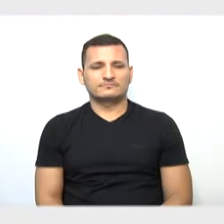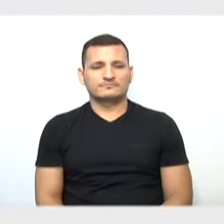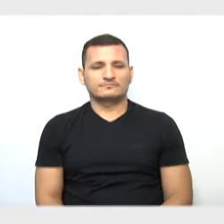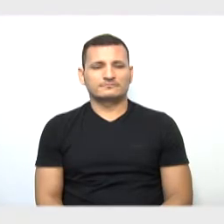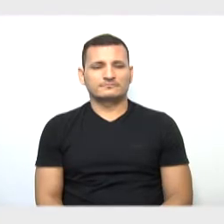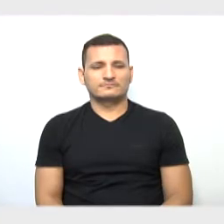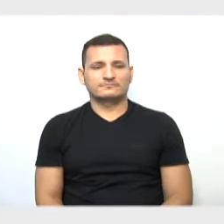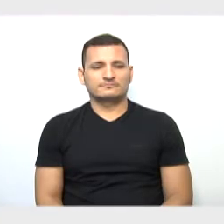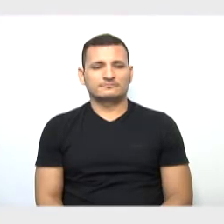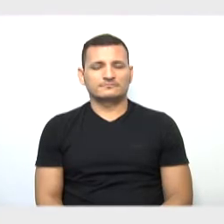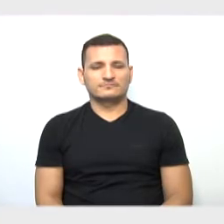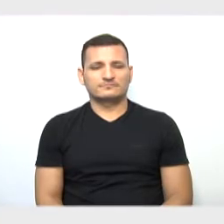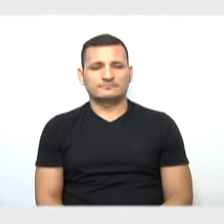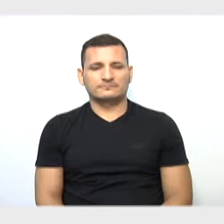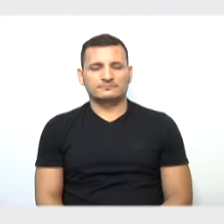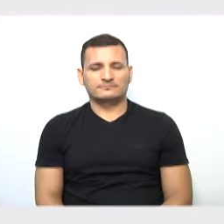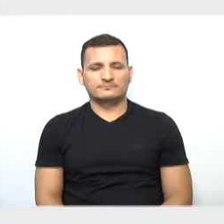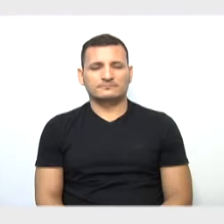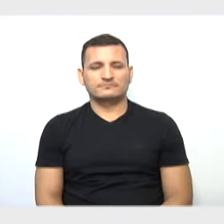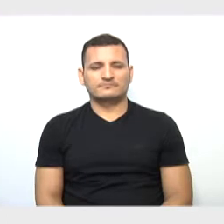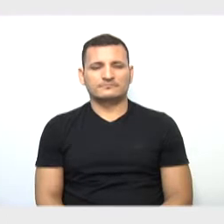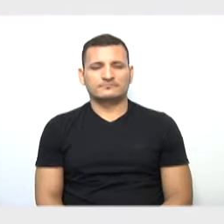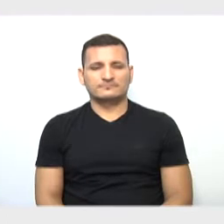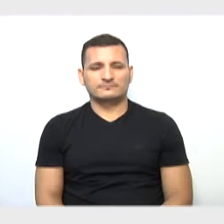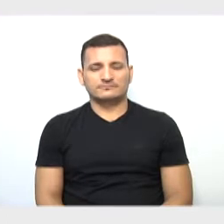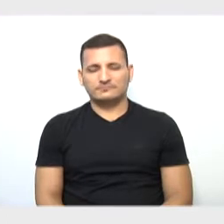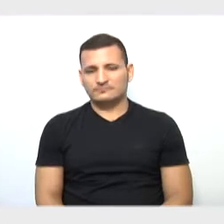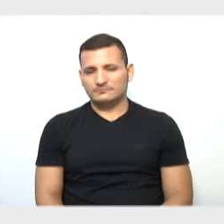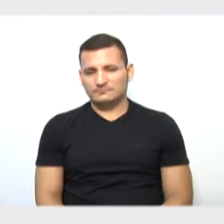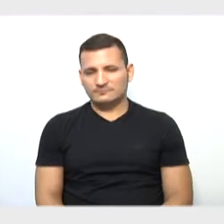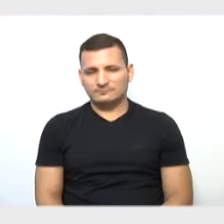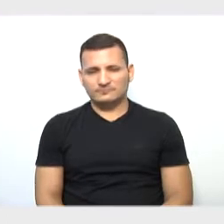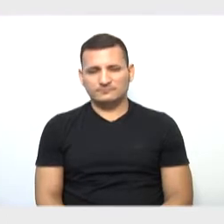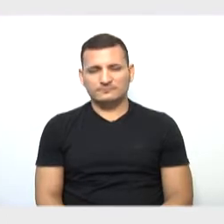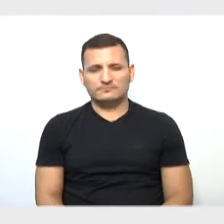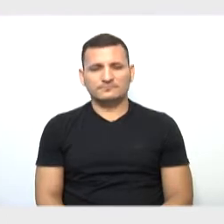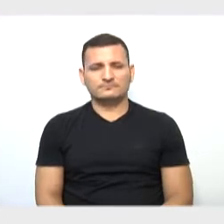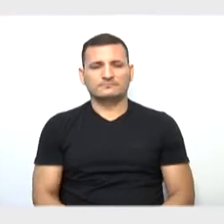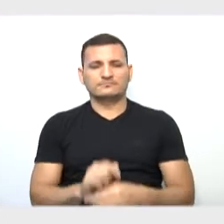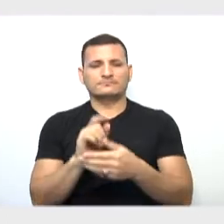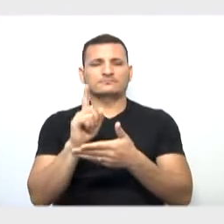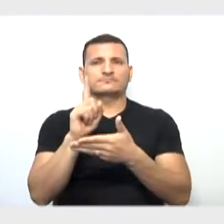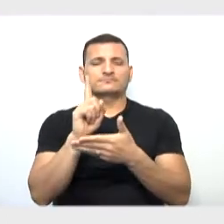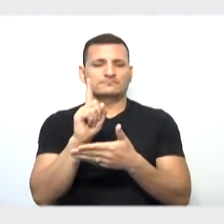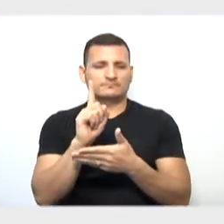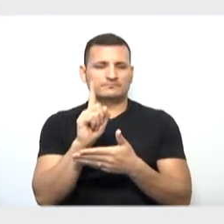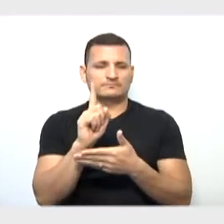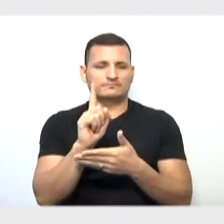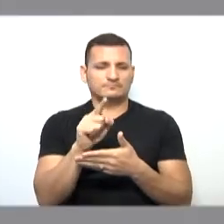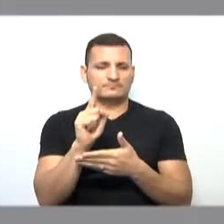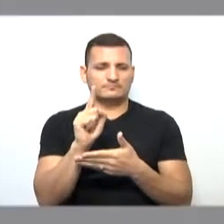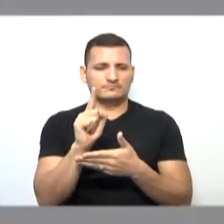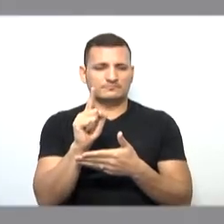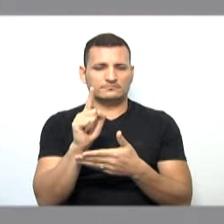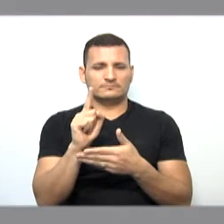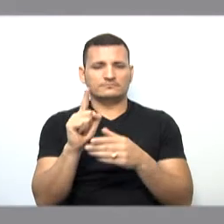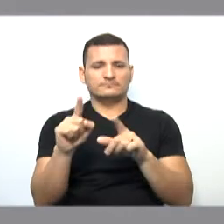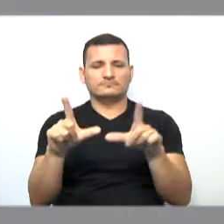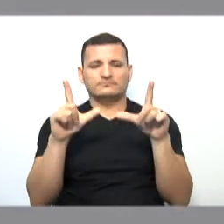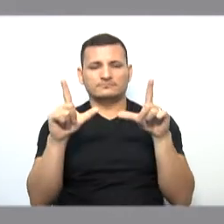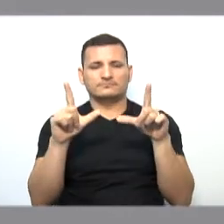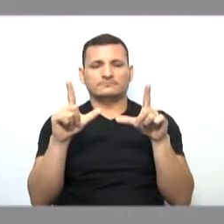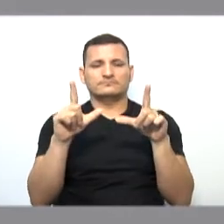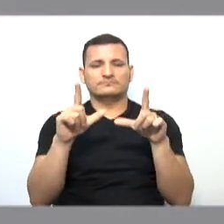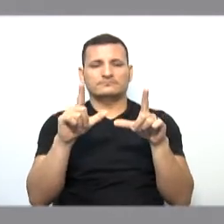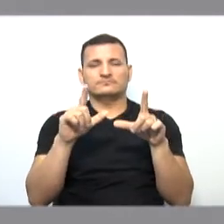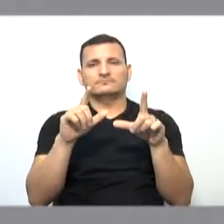Salva e executa. Ó, abre de novo. Quando eu clicar em exibir alerta, ele tem que mostrar eu